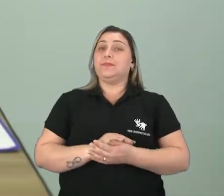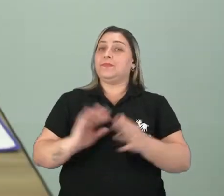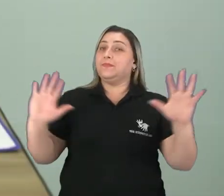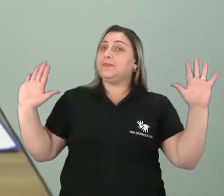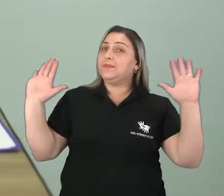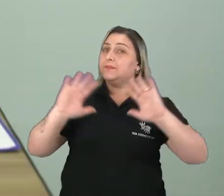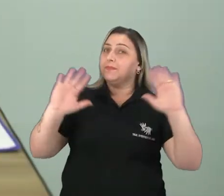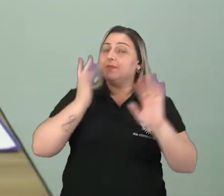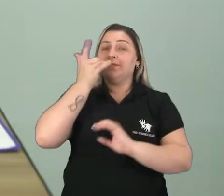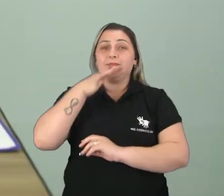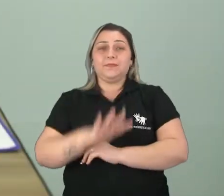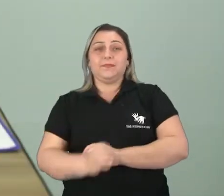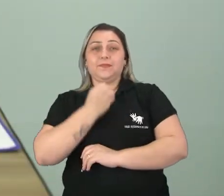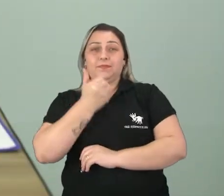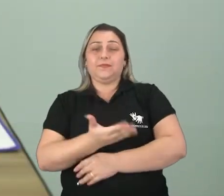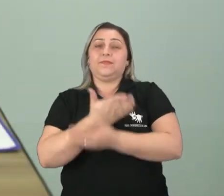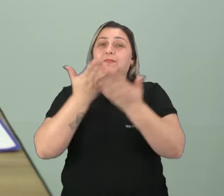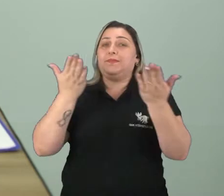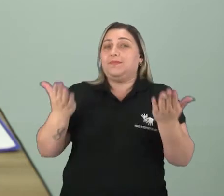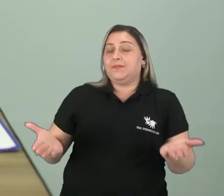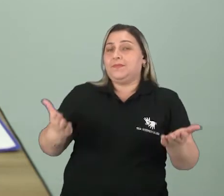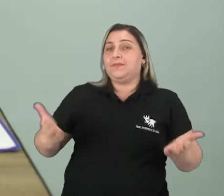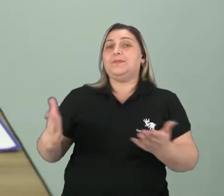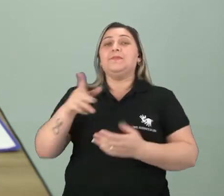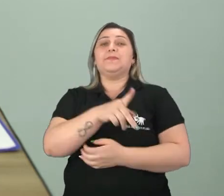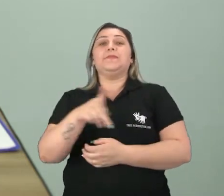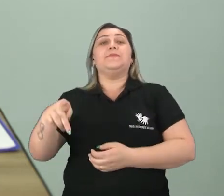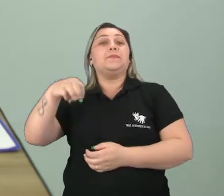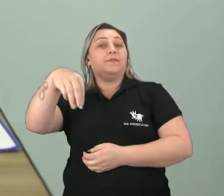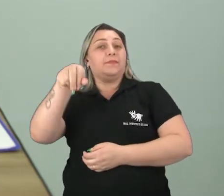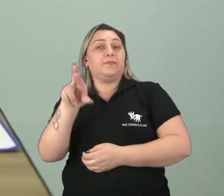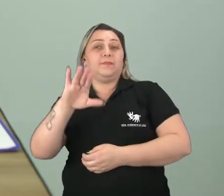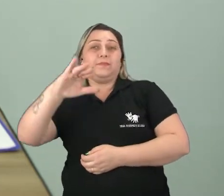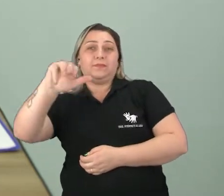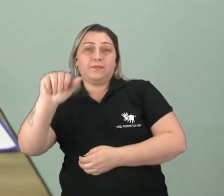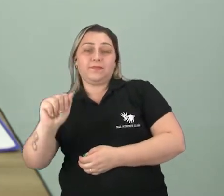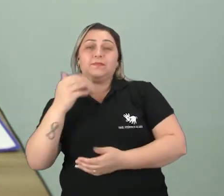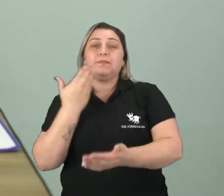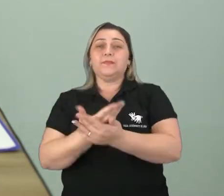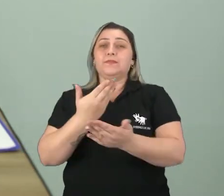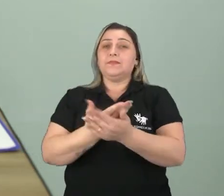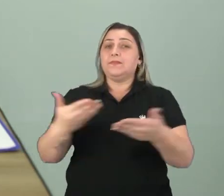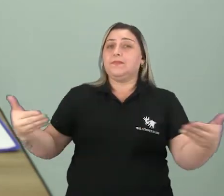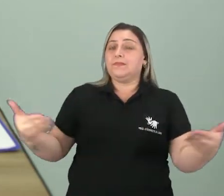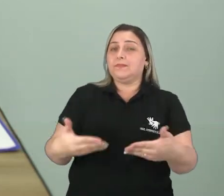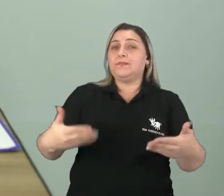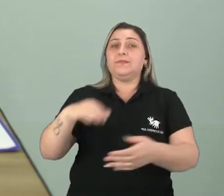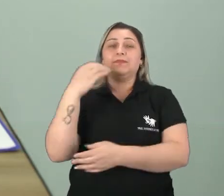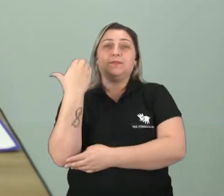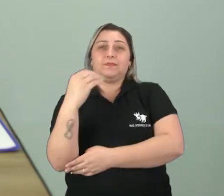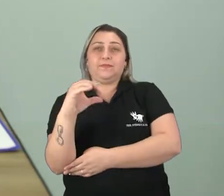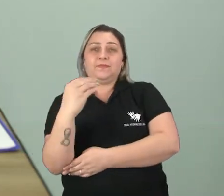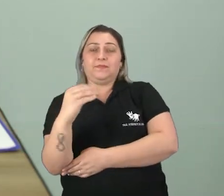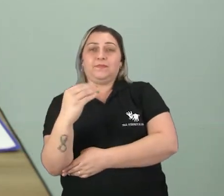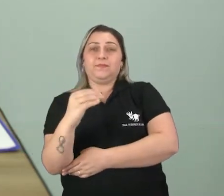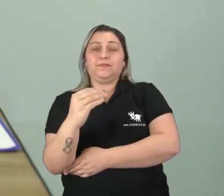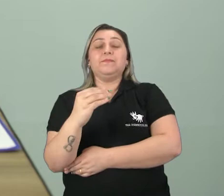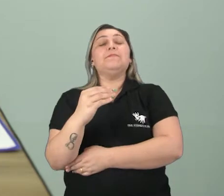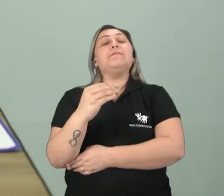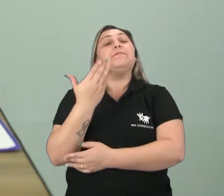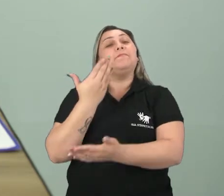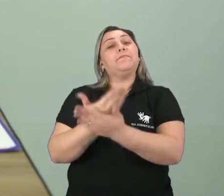o Olá crianças tudo bem com vocês sou a professora Márcia nossa aula de hoje é em ciência